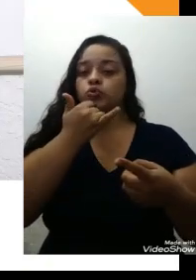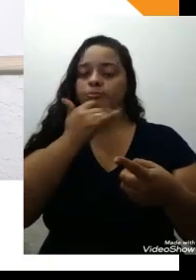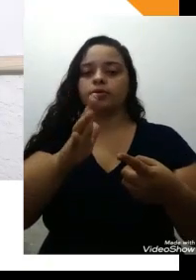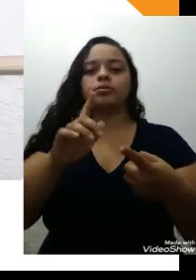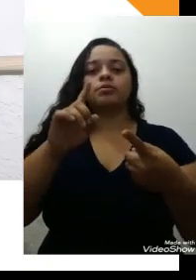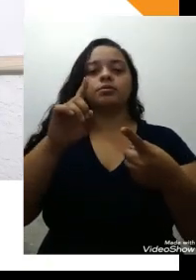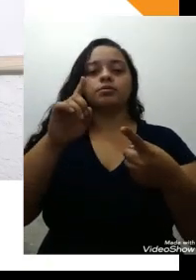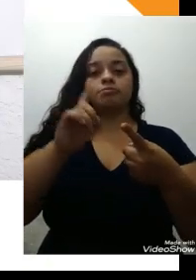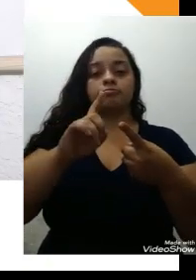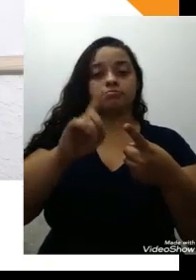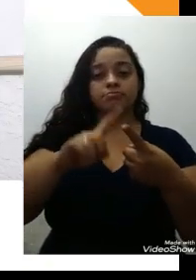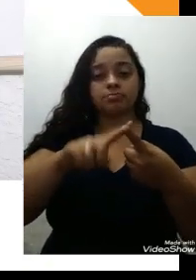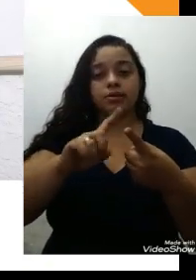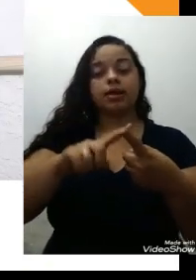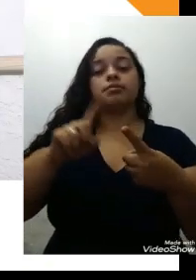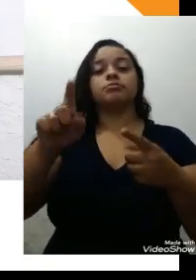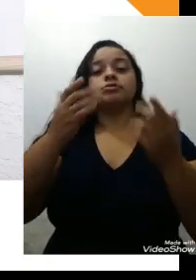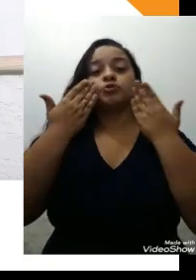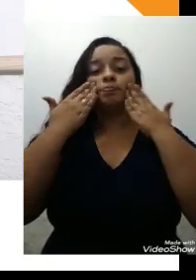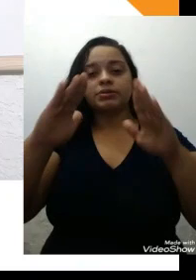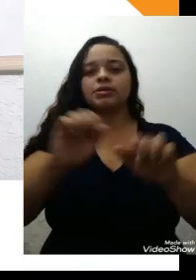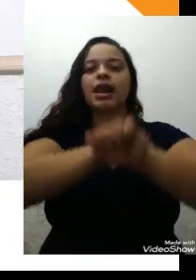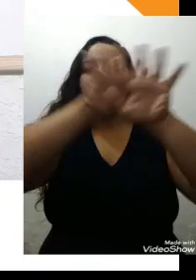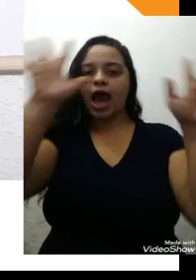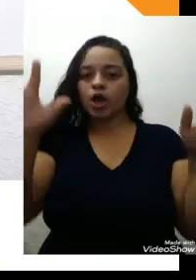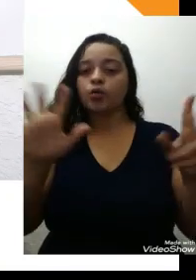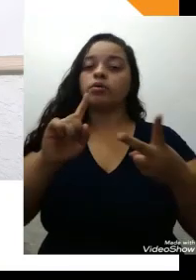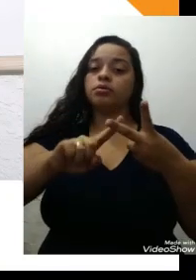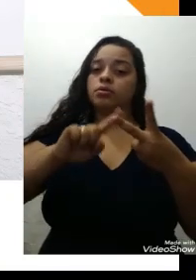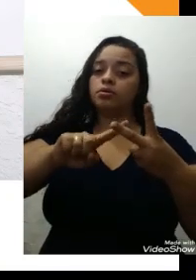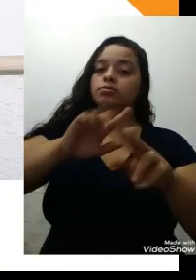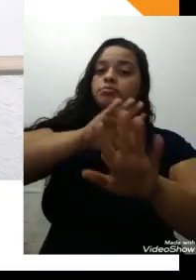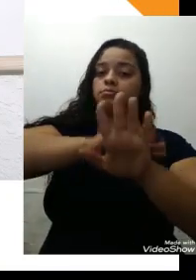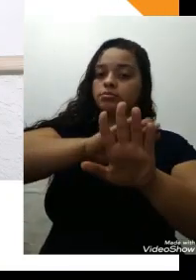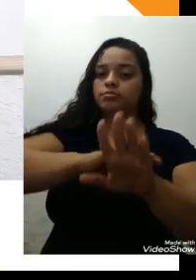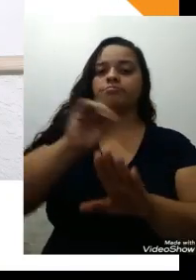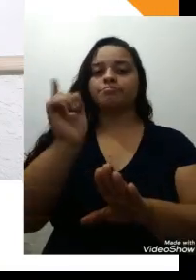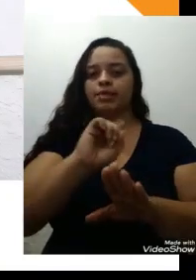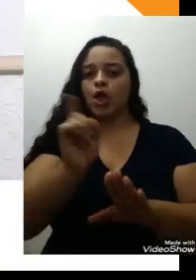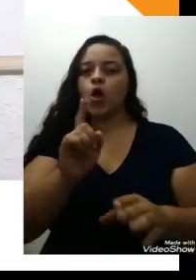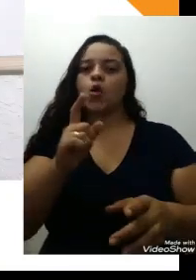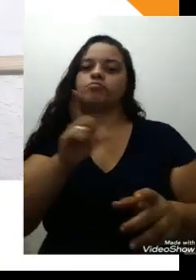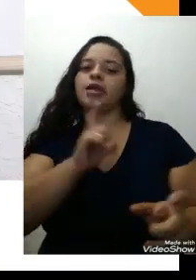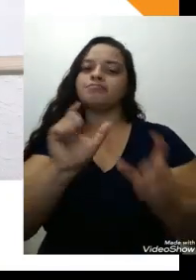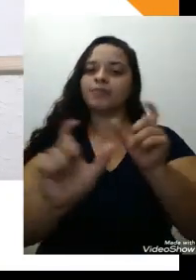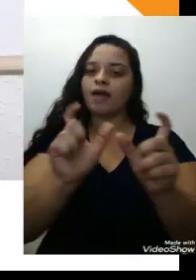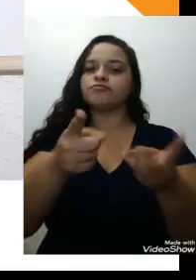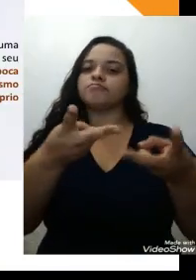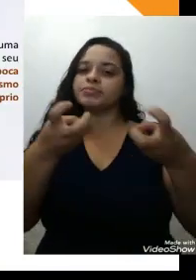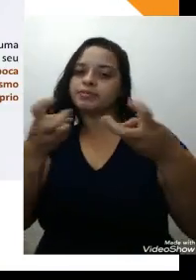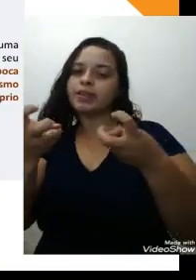claramente a sua argumentação, enquanto na tese implícita ele vai sugerir por meio de determinados itens linguísticos,